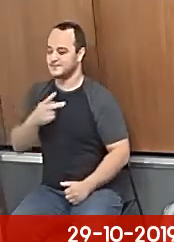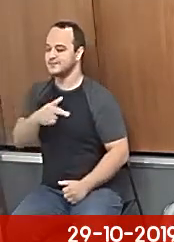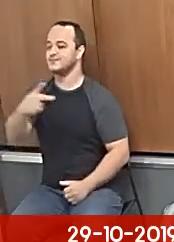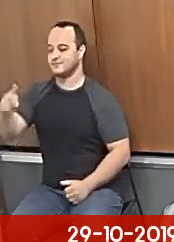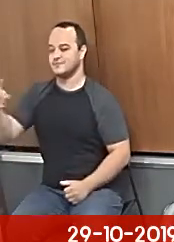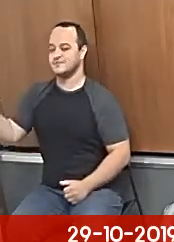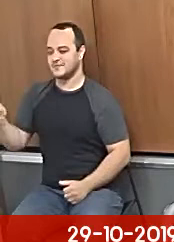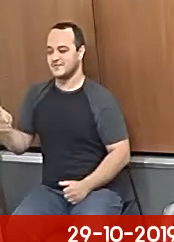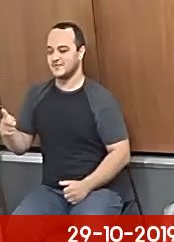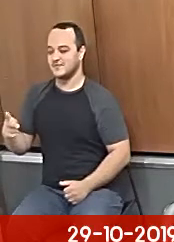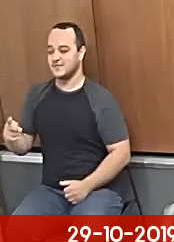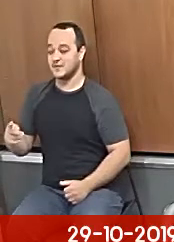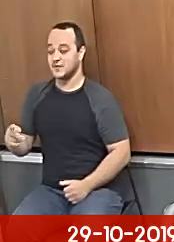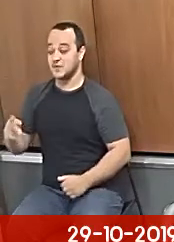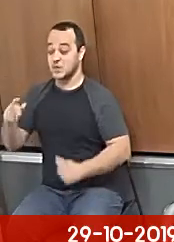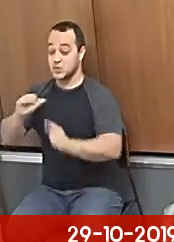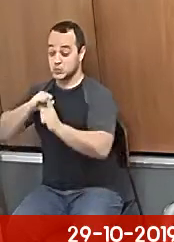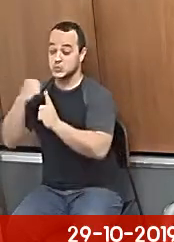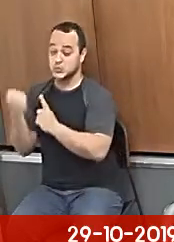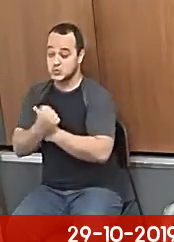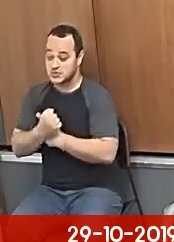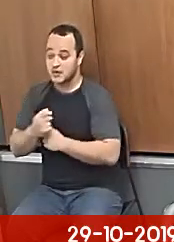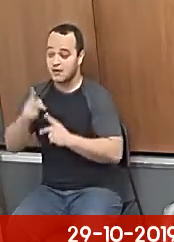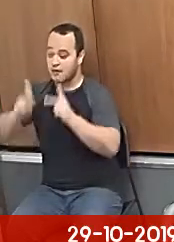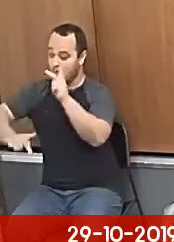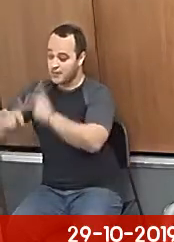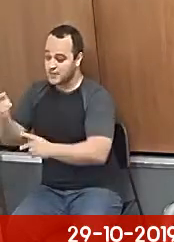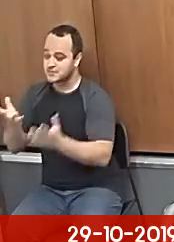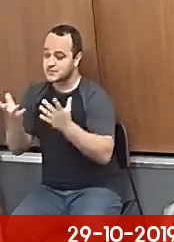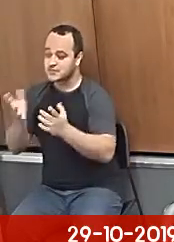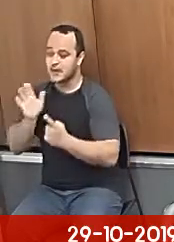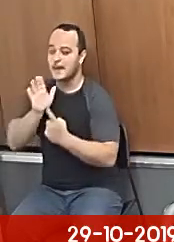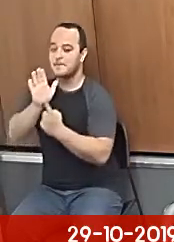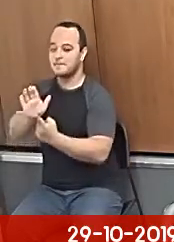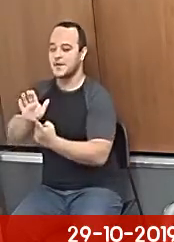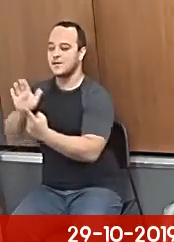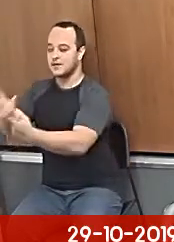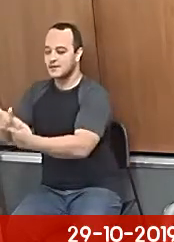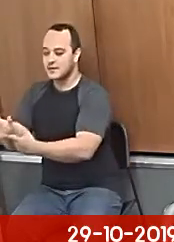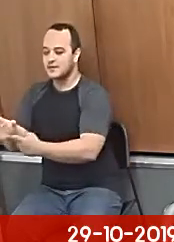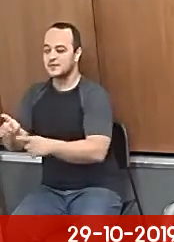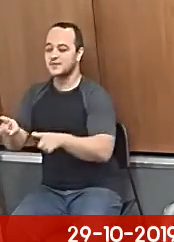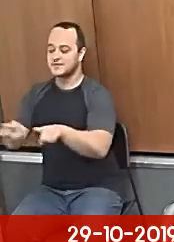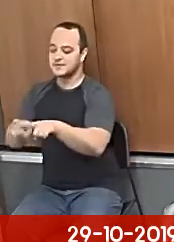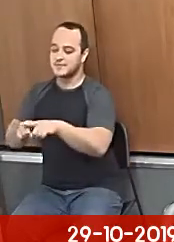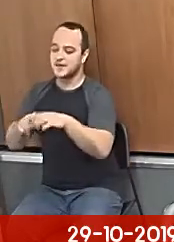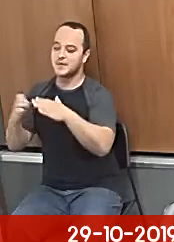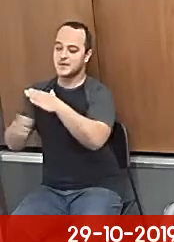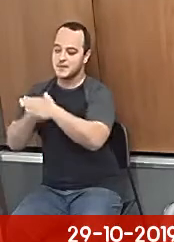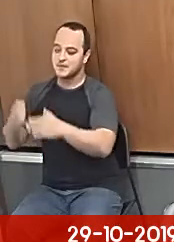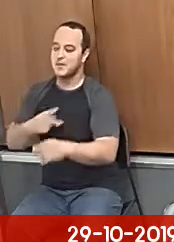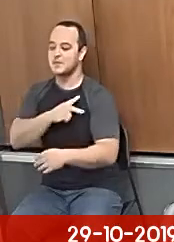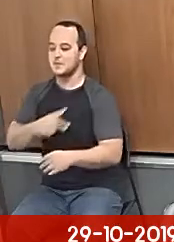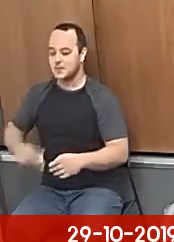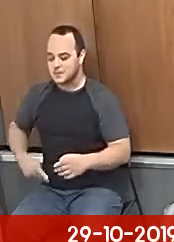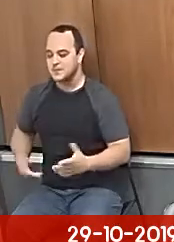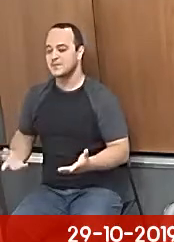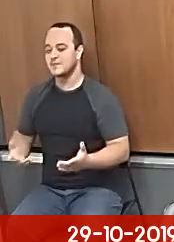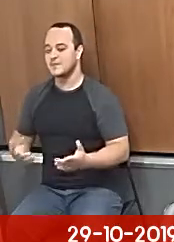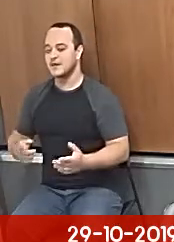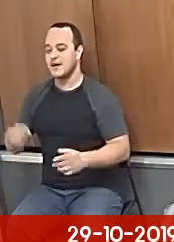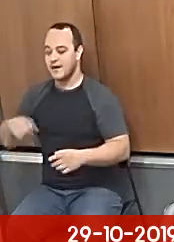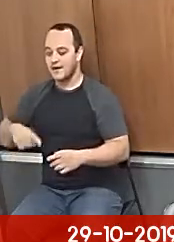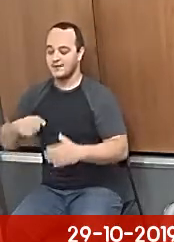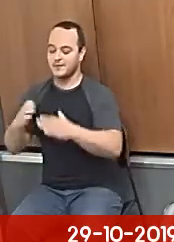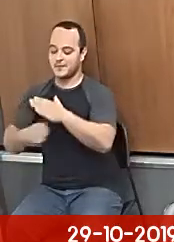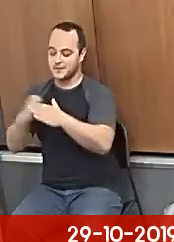alcançar a sociedade, as pessoas que a gente busca, os membros, os entes públicos, os entes privados, e, principalmente, que é o mais importante, que eu estou aqui